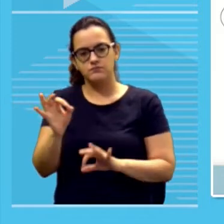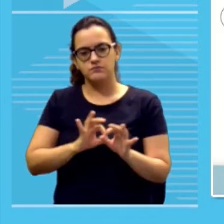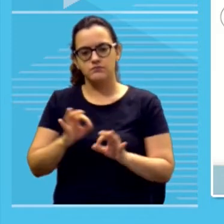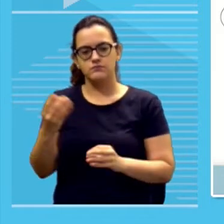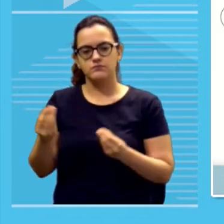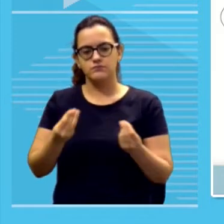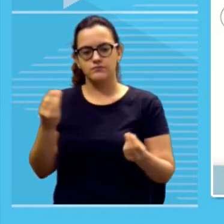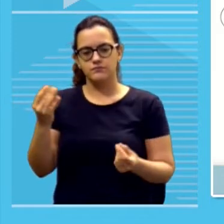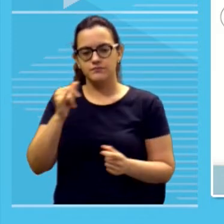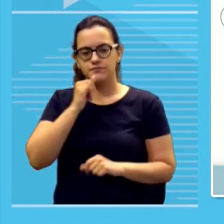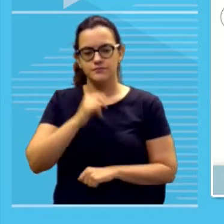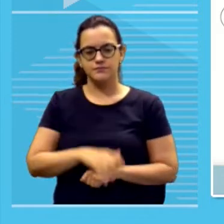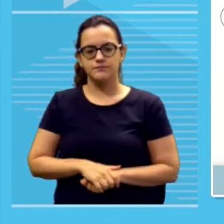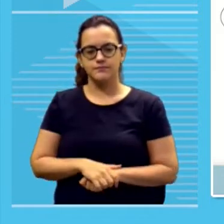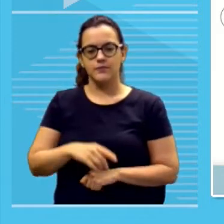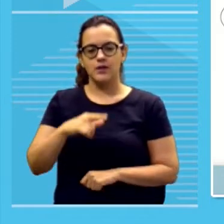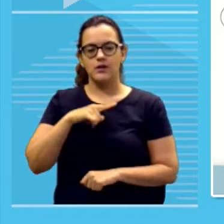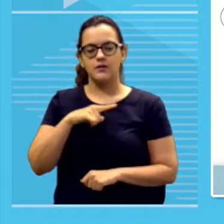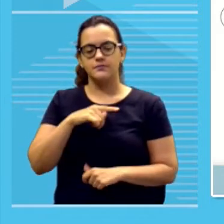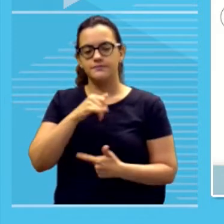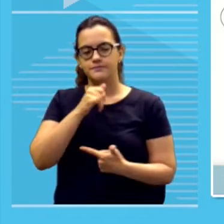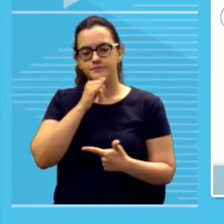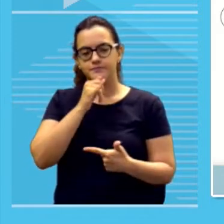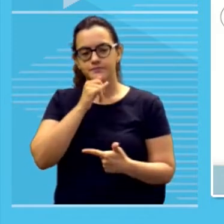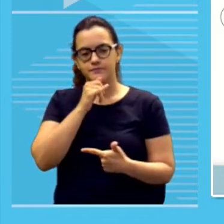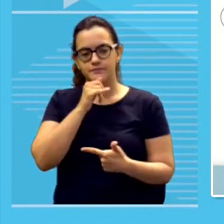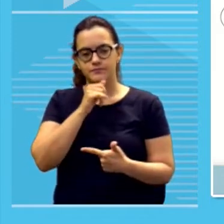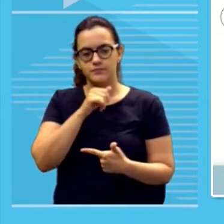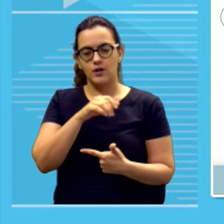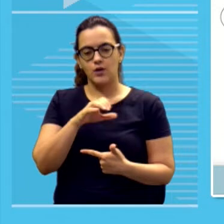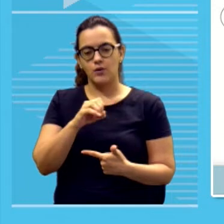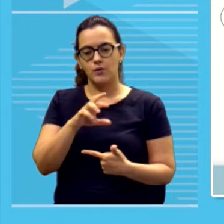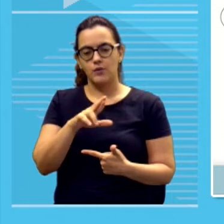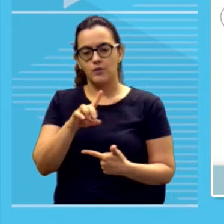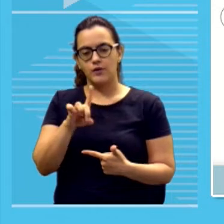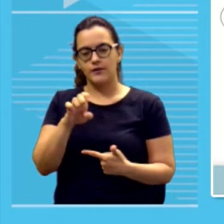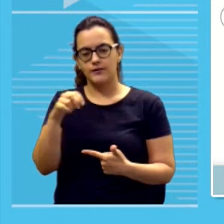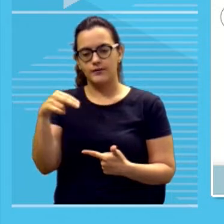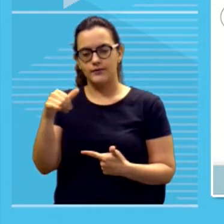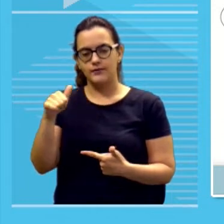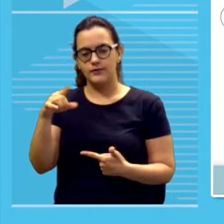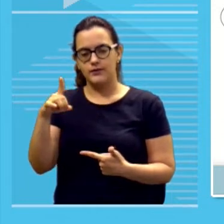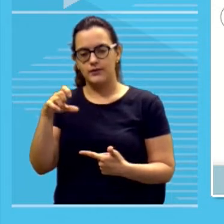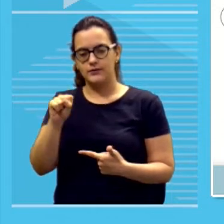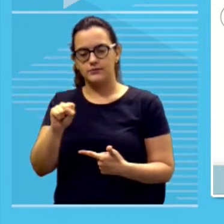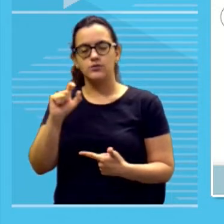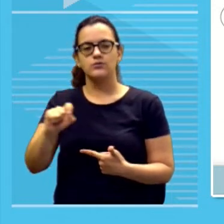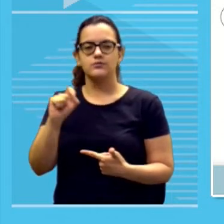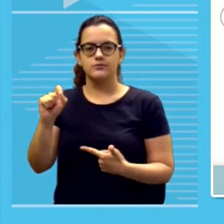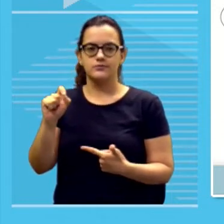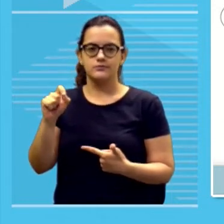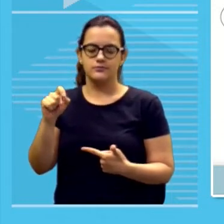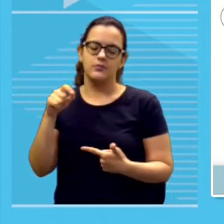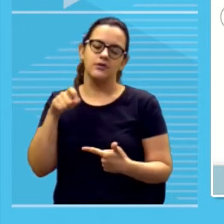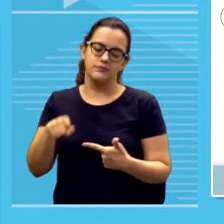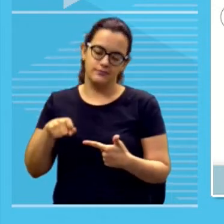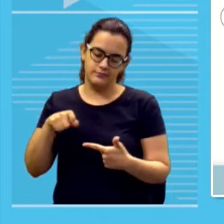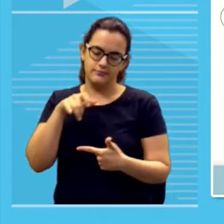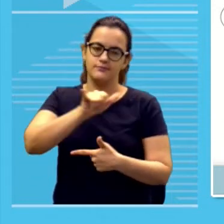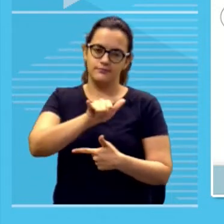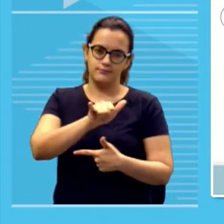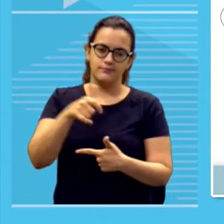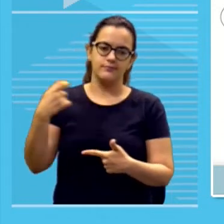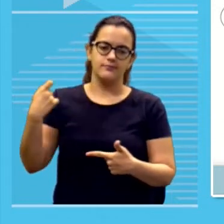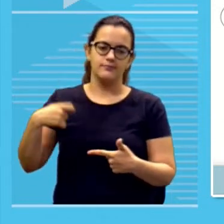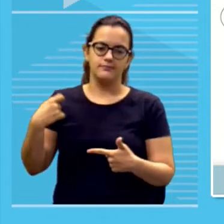só que aqui agora só mudou que ao invés de se a é p e que então nós vamos ter o que professor que a distância